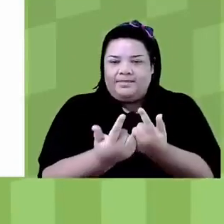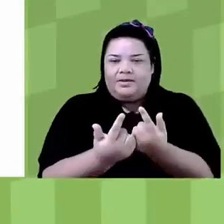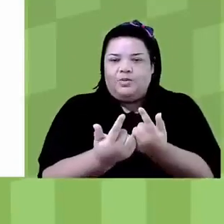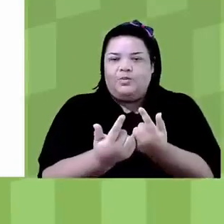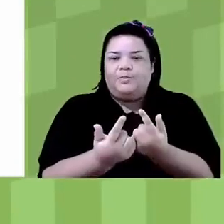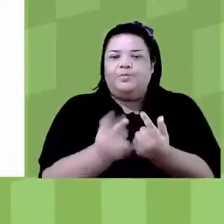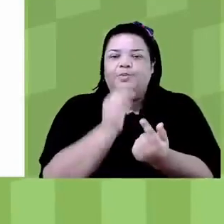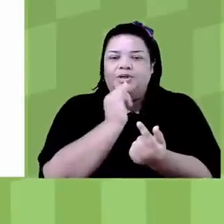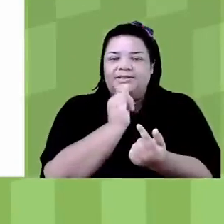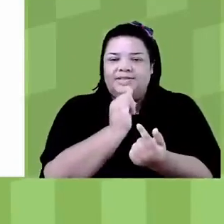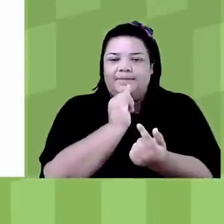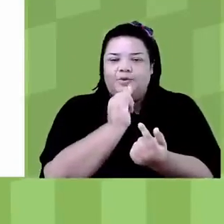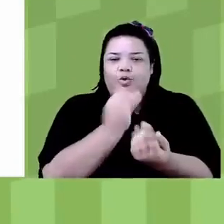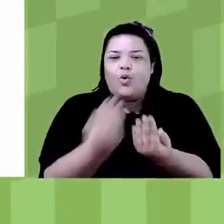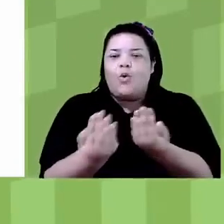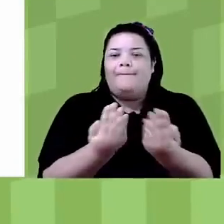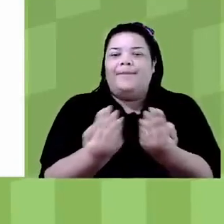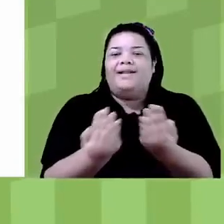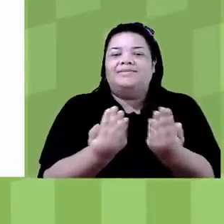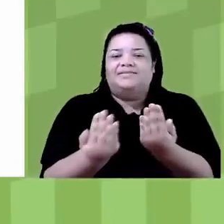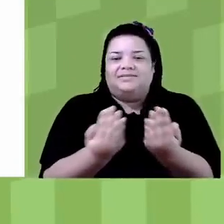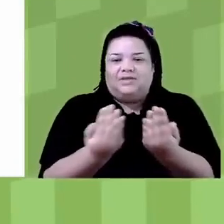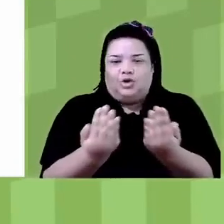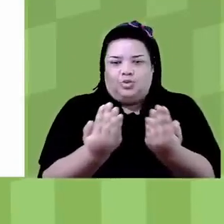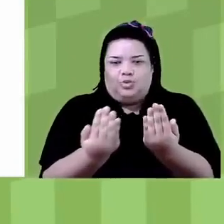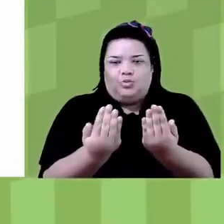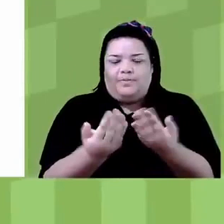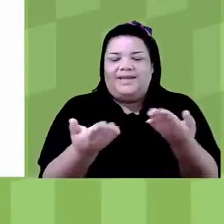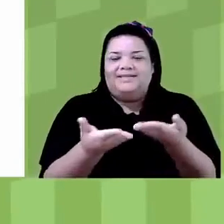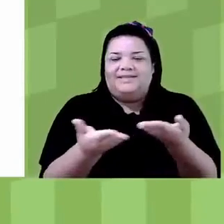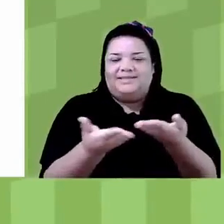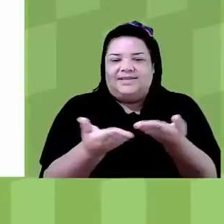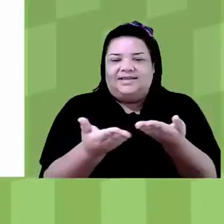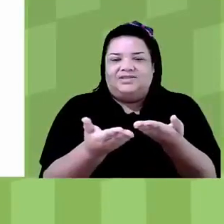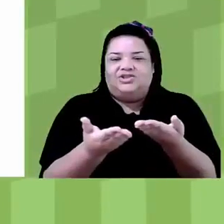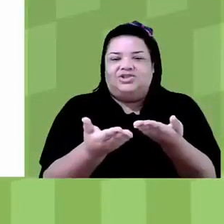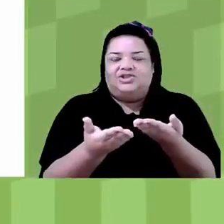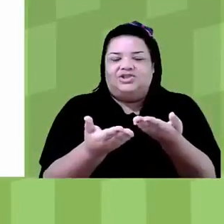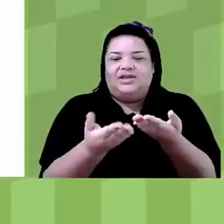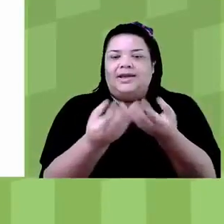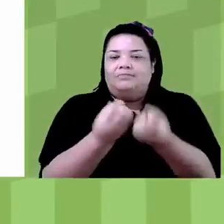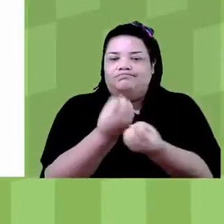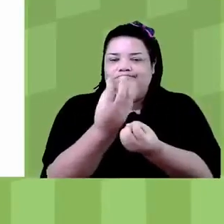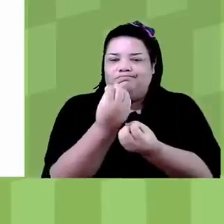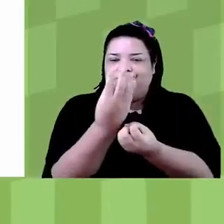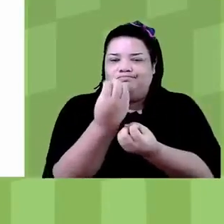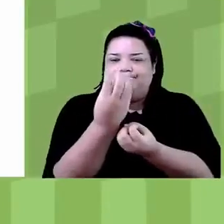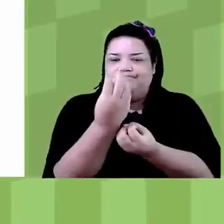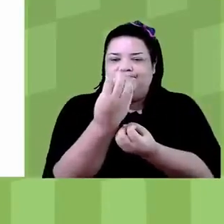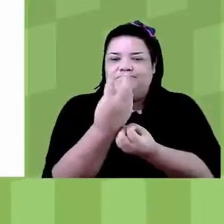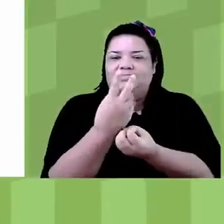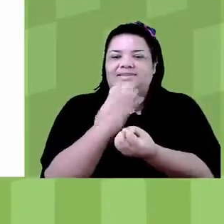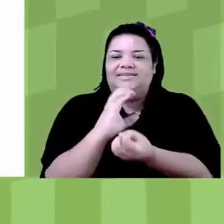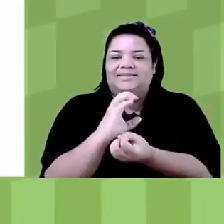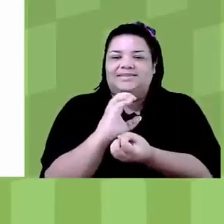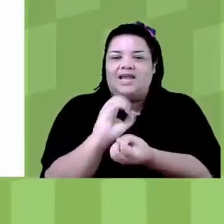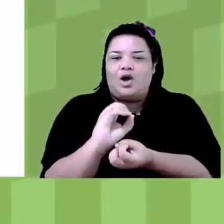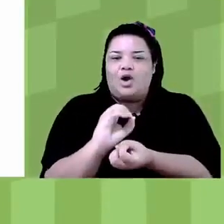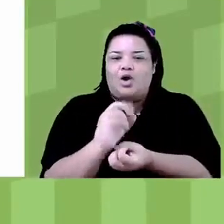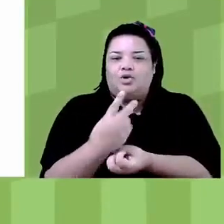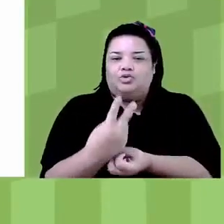Vieira Cedevila, secretária do Verde e do Meio Ambiente da Prefeitura de São Paulo. E aqui, em azul, o